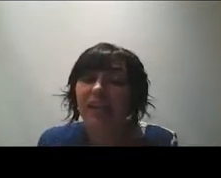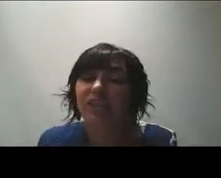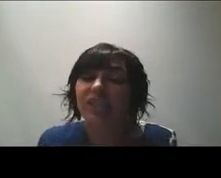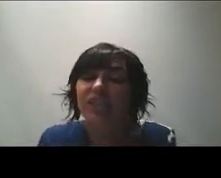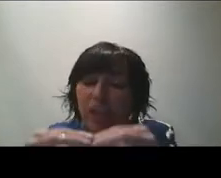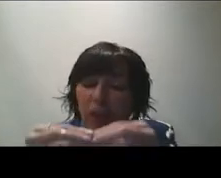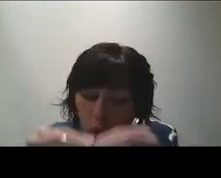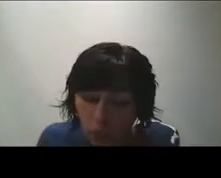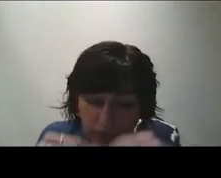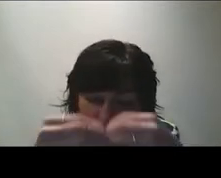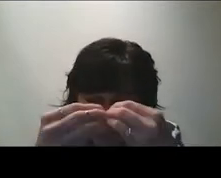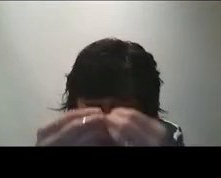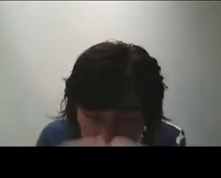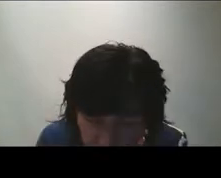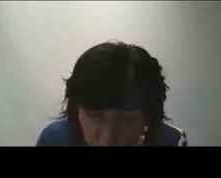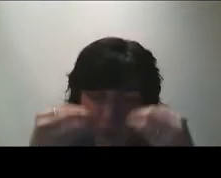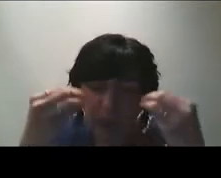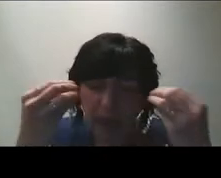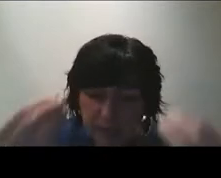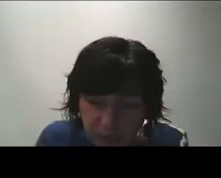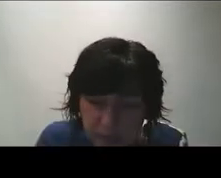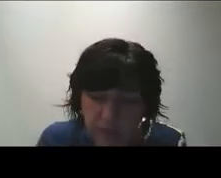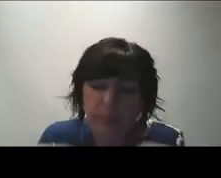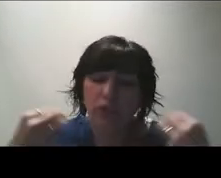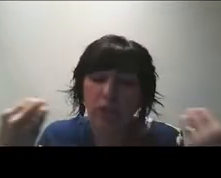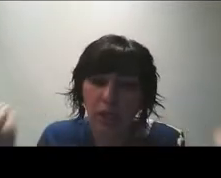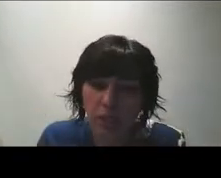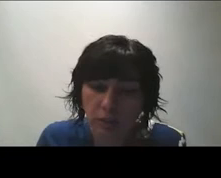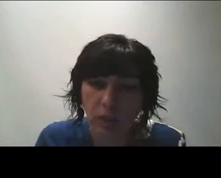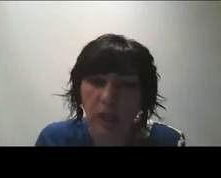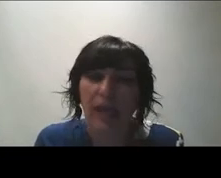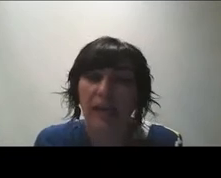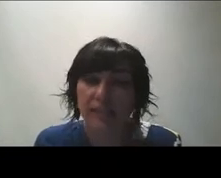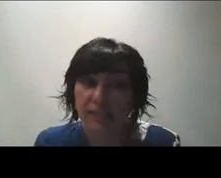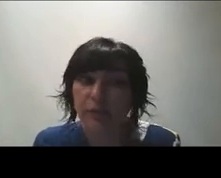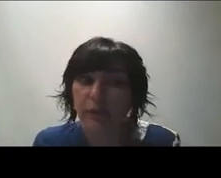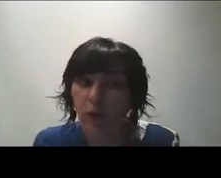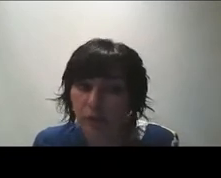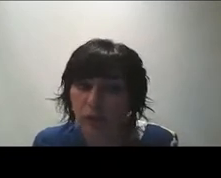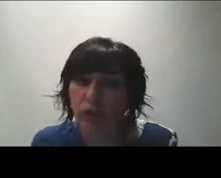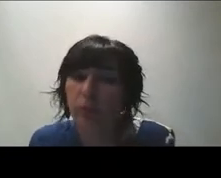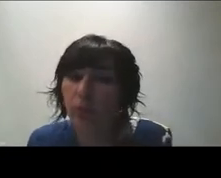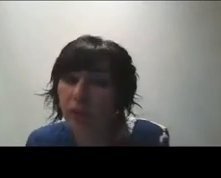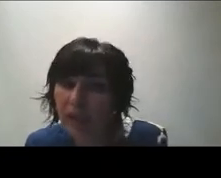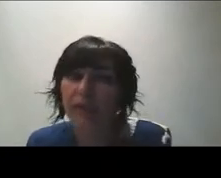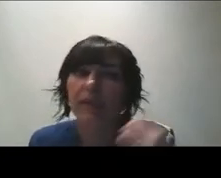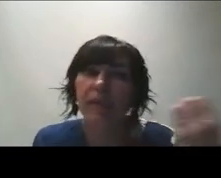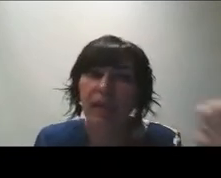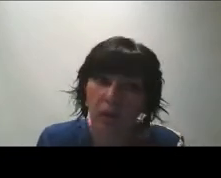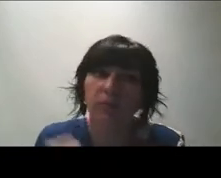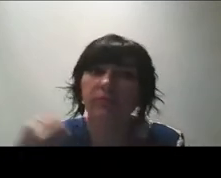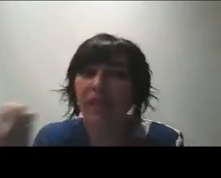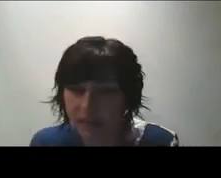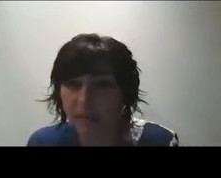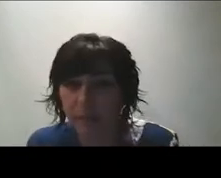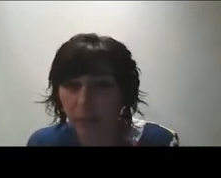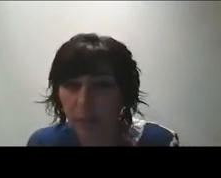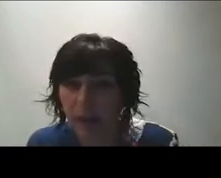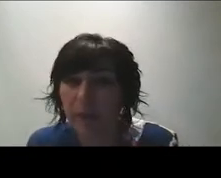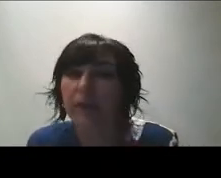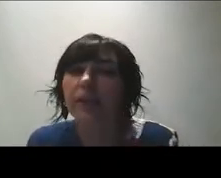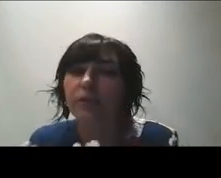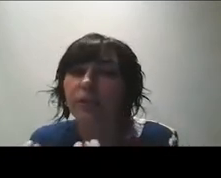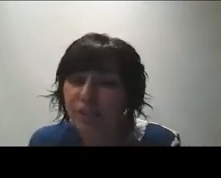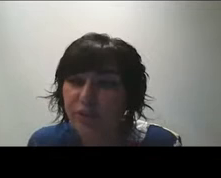é chegou foi foram tantos por quês e você vai buscando essas informações do por quê que acontece